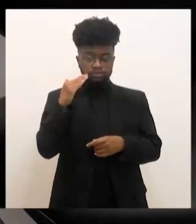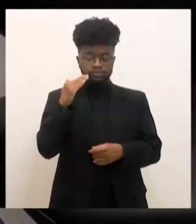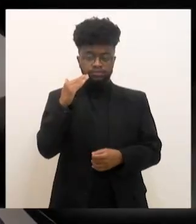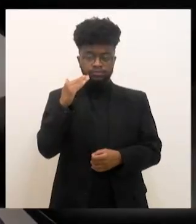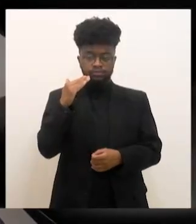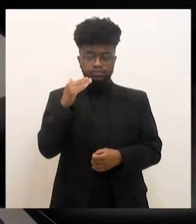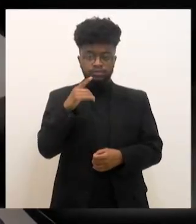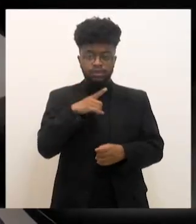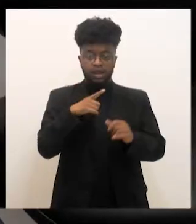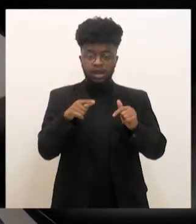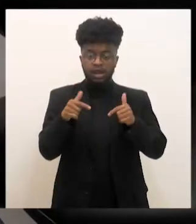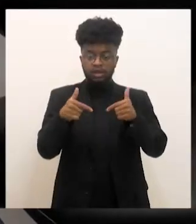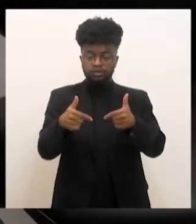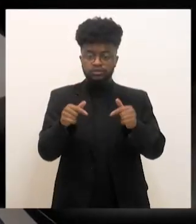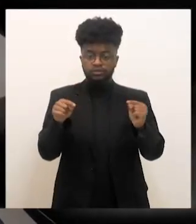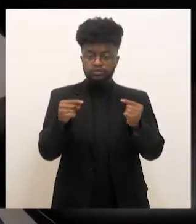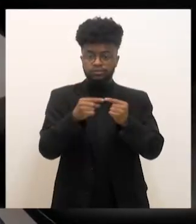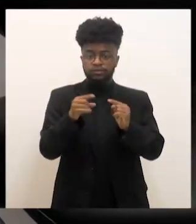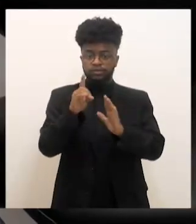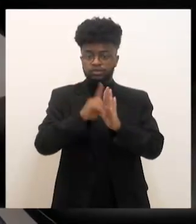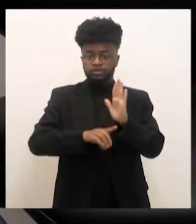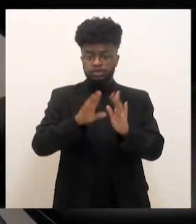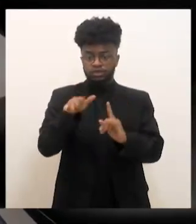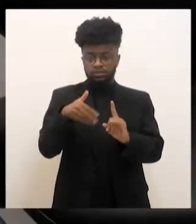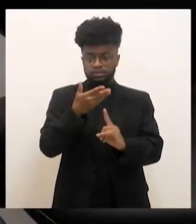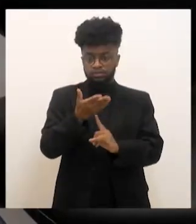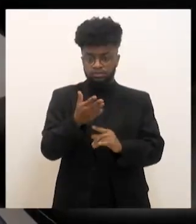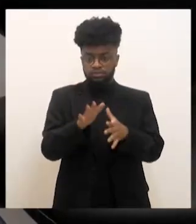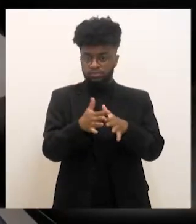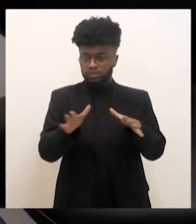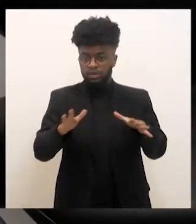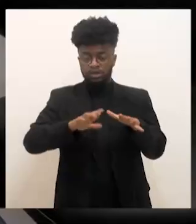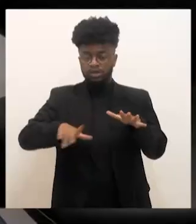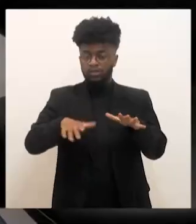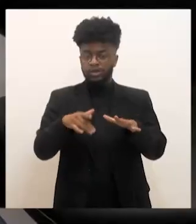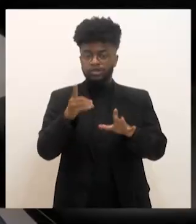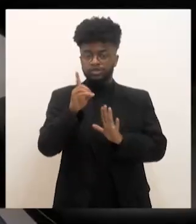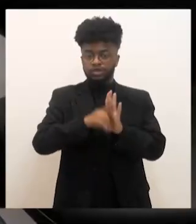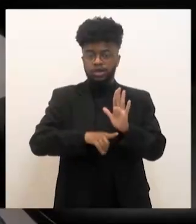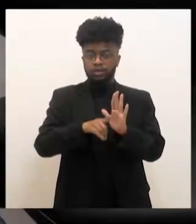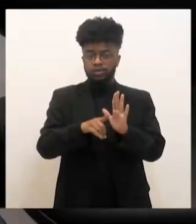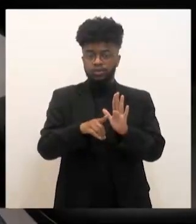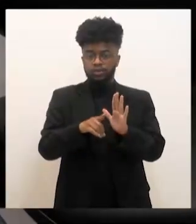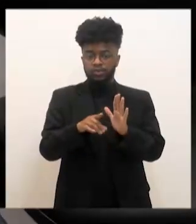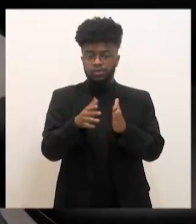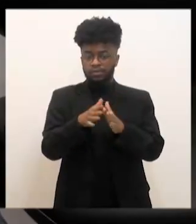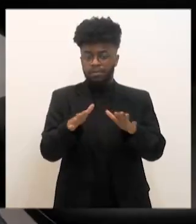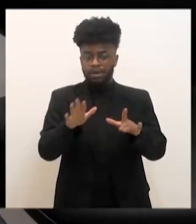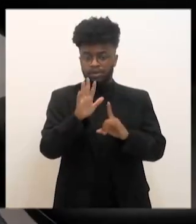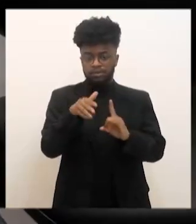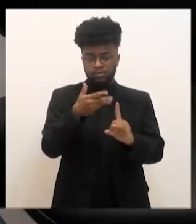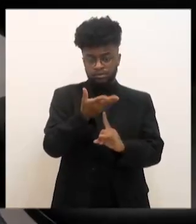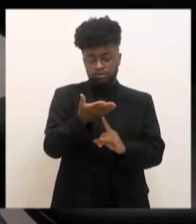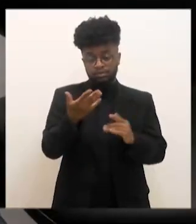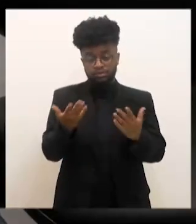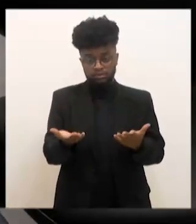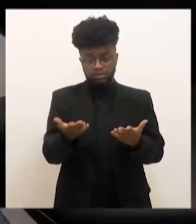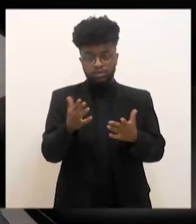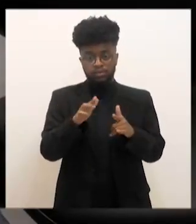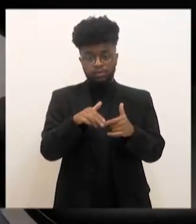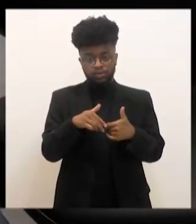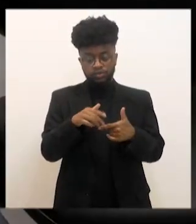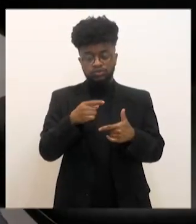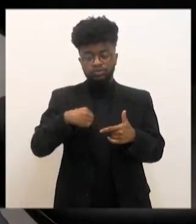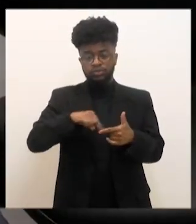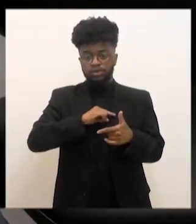uma medida de direito ambiental marítimo e não de direito marítimo ambiental. Por isso,